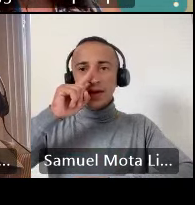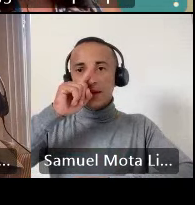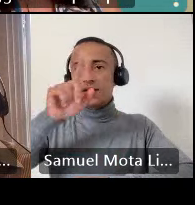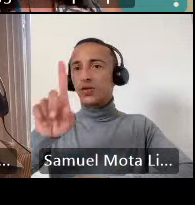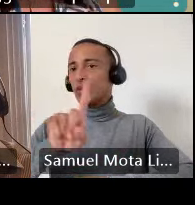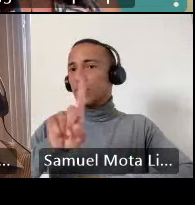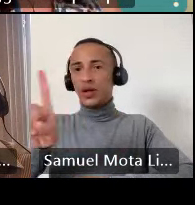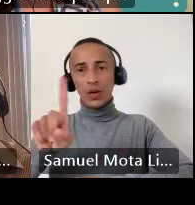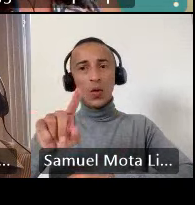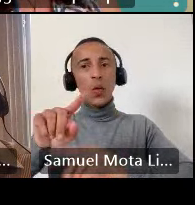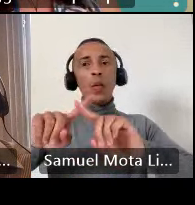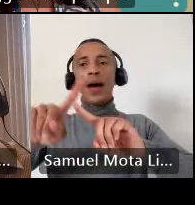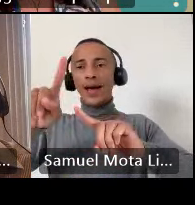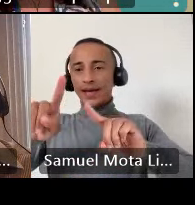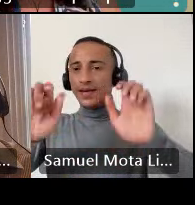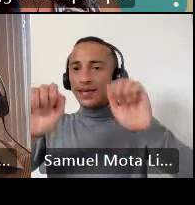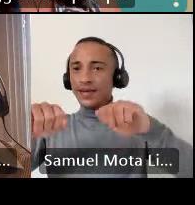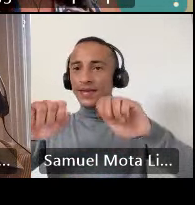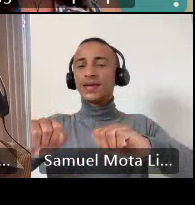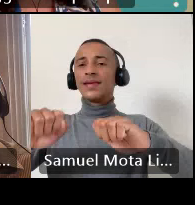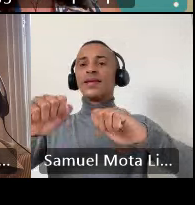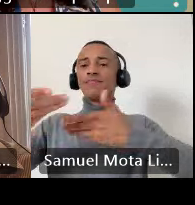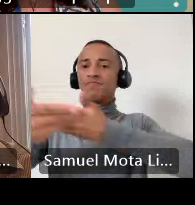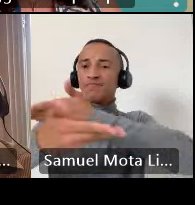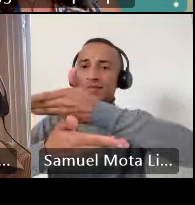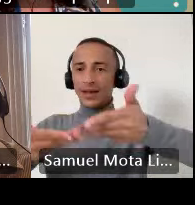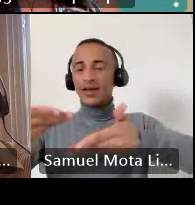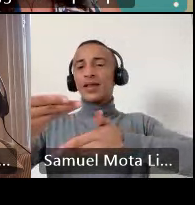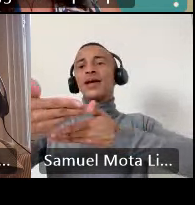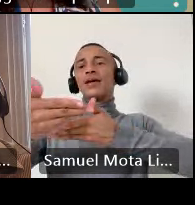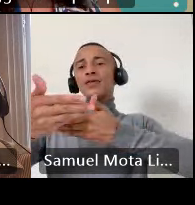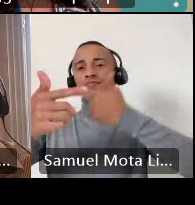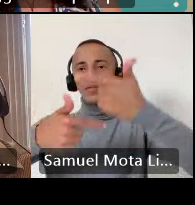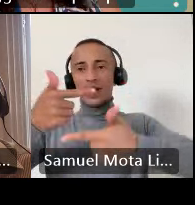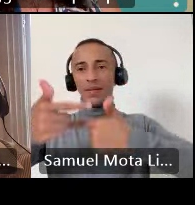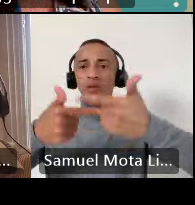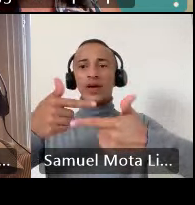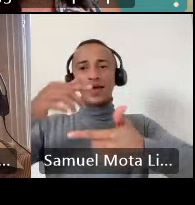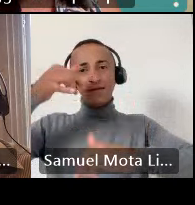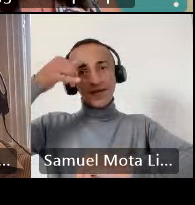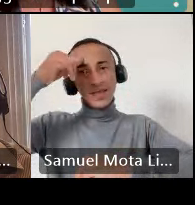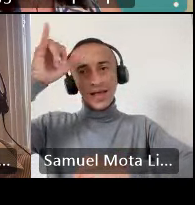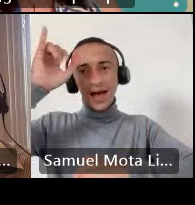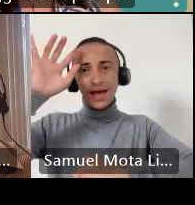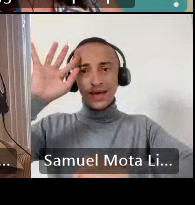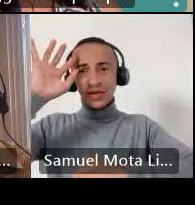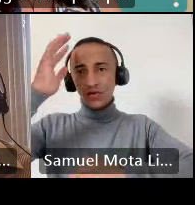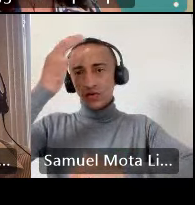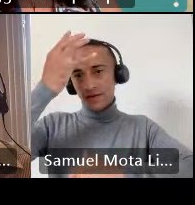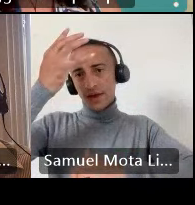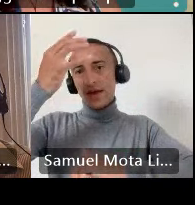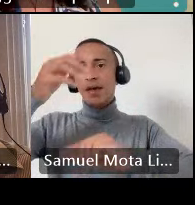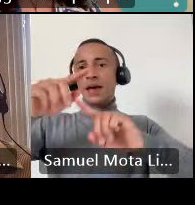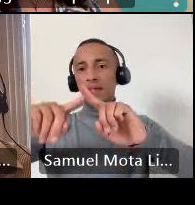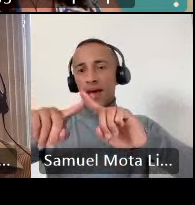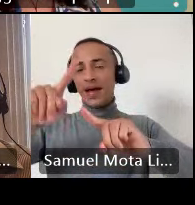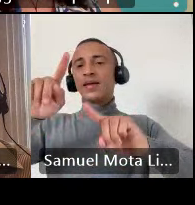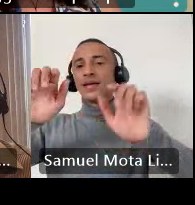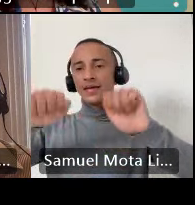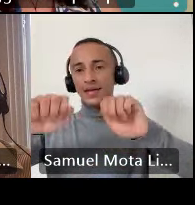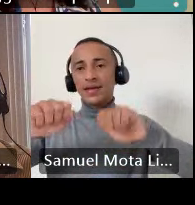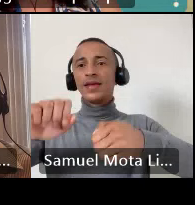se tratar não é evitar a tomada de decisão né É você fazer as coisas certas mesmo e meio à